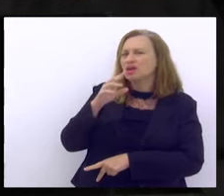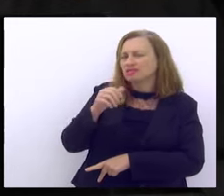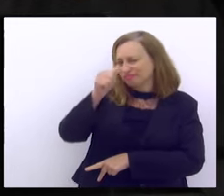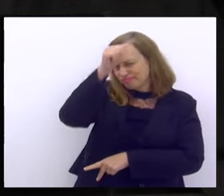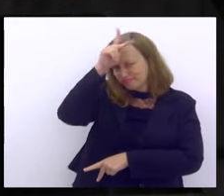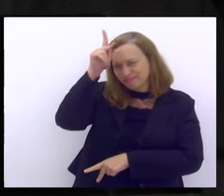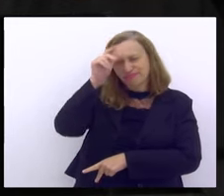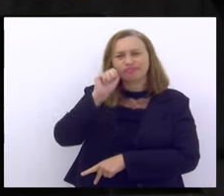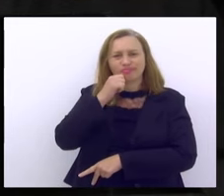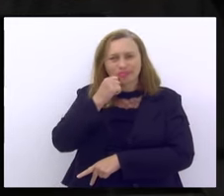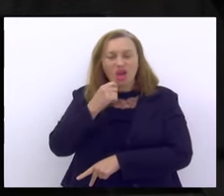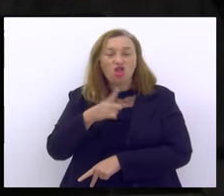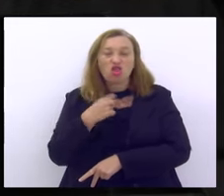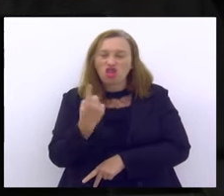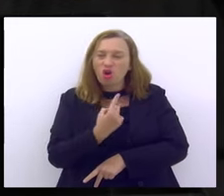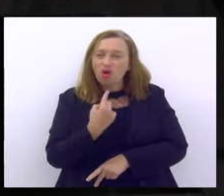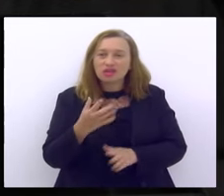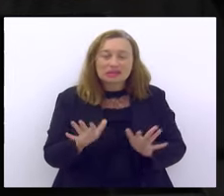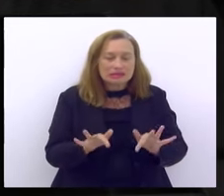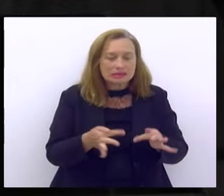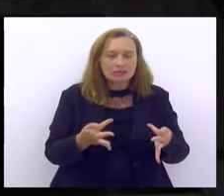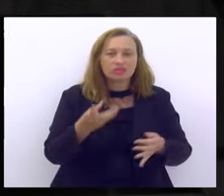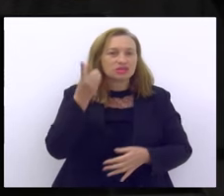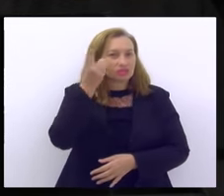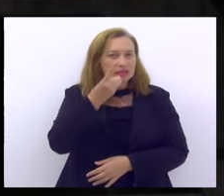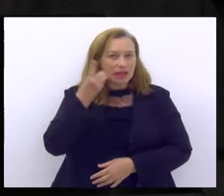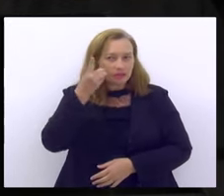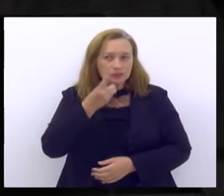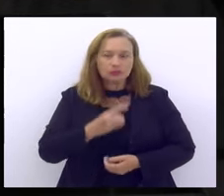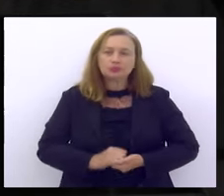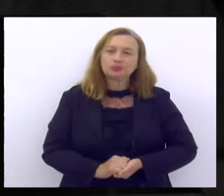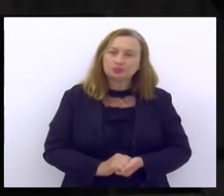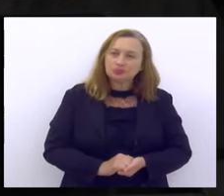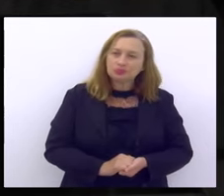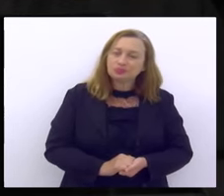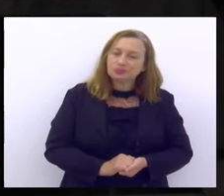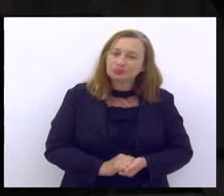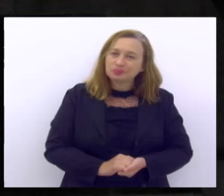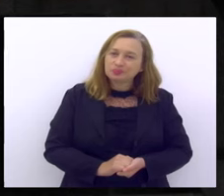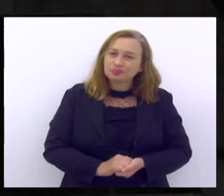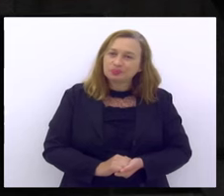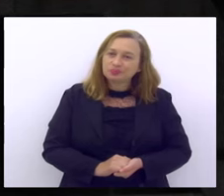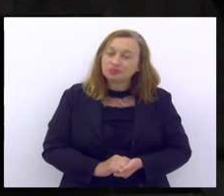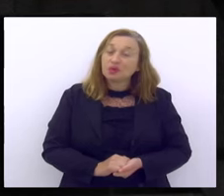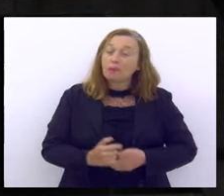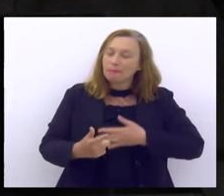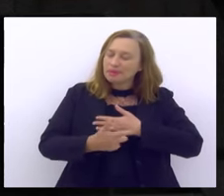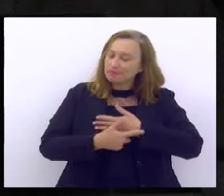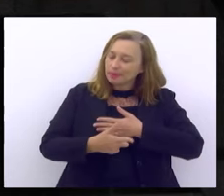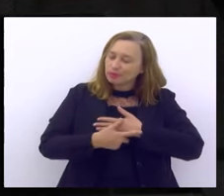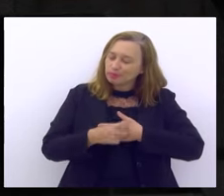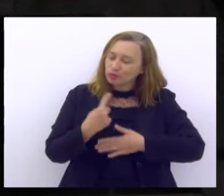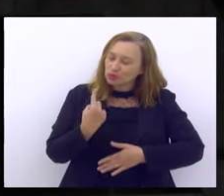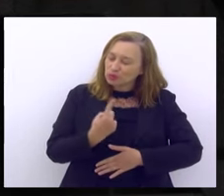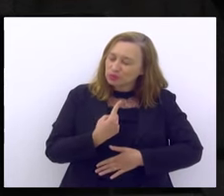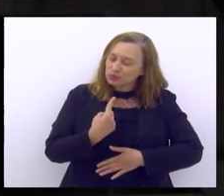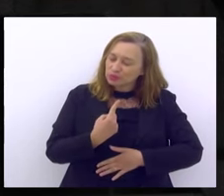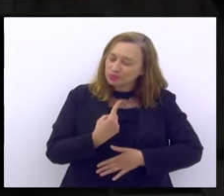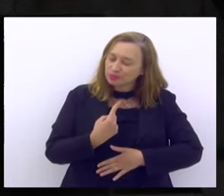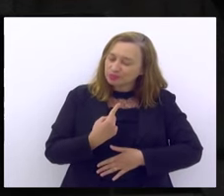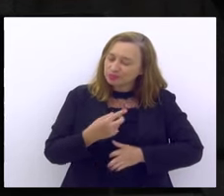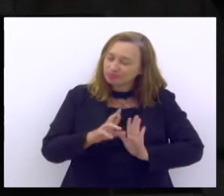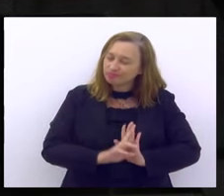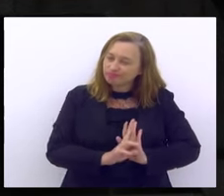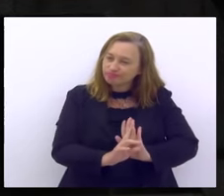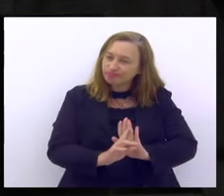Nós, simples deputados, estamos fazendo o nosso papel de